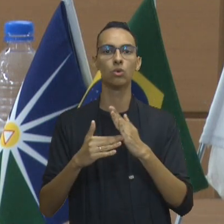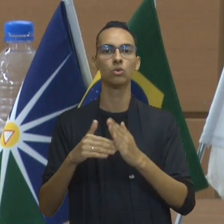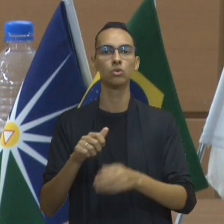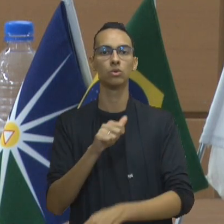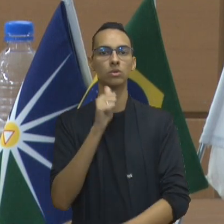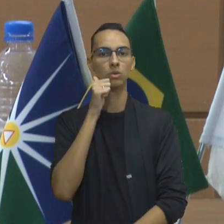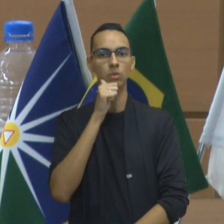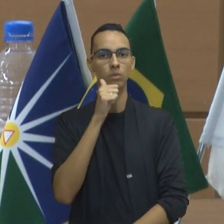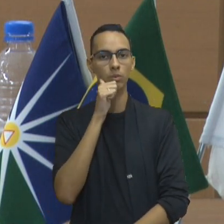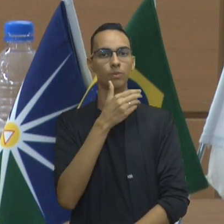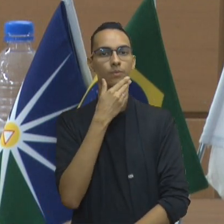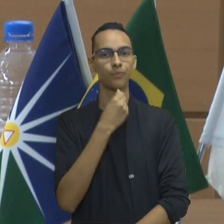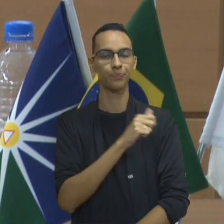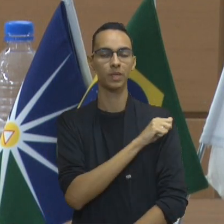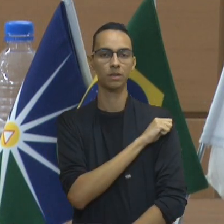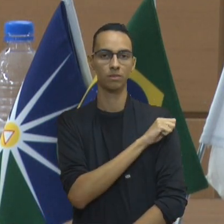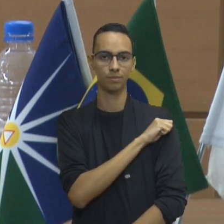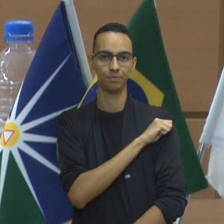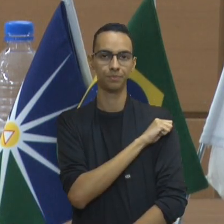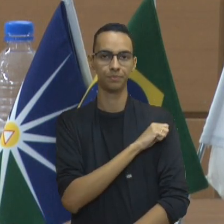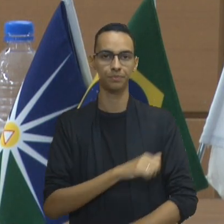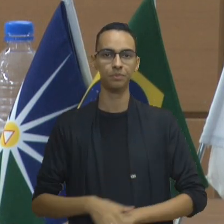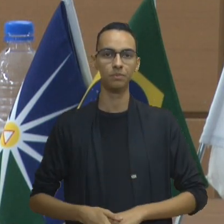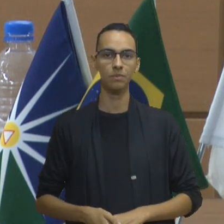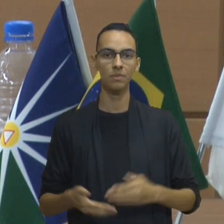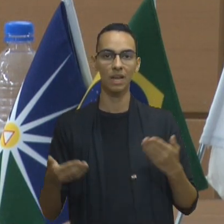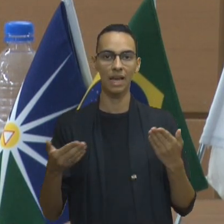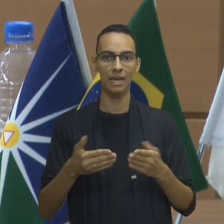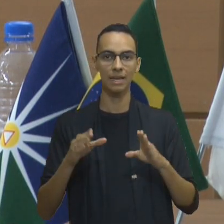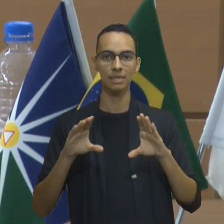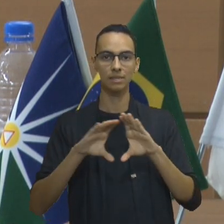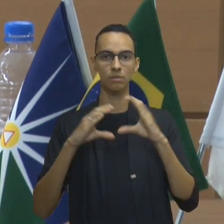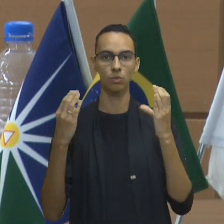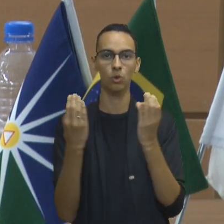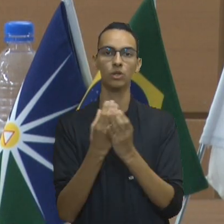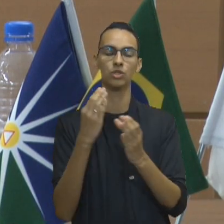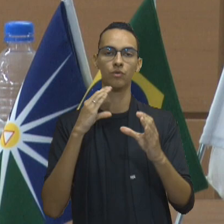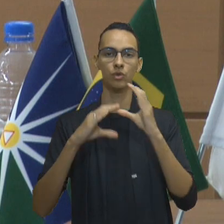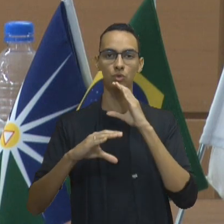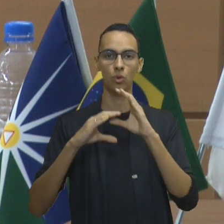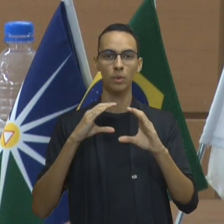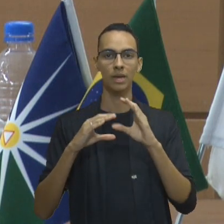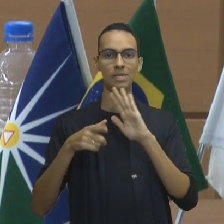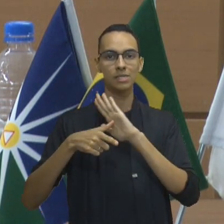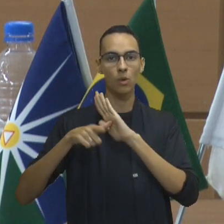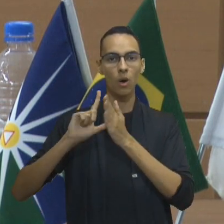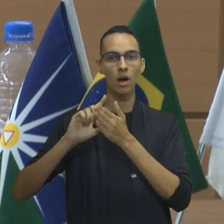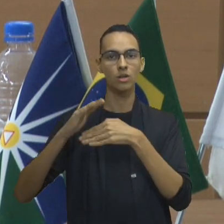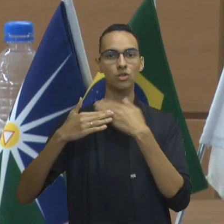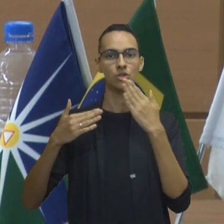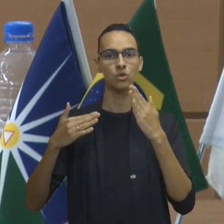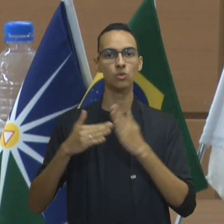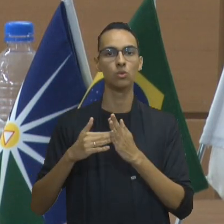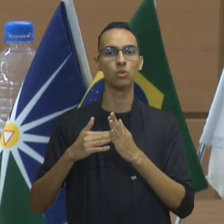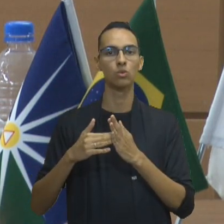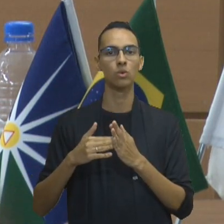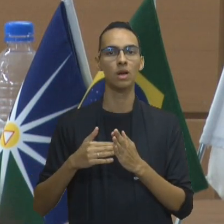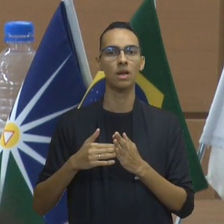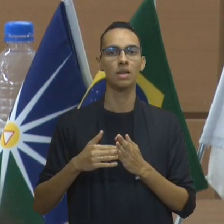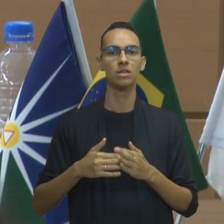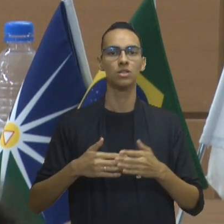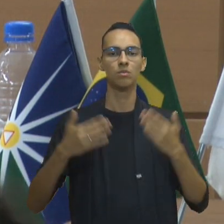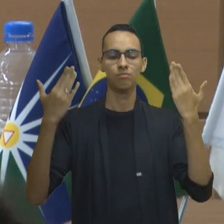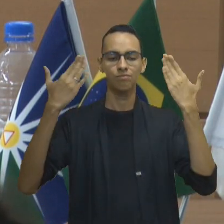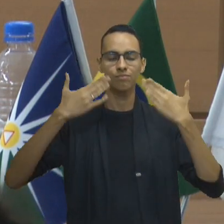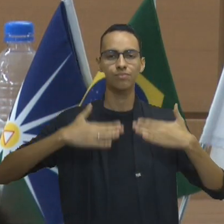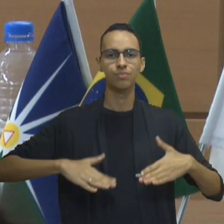e estudantes. Essa coletiva é, antes de tudo, um gesto de transparência com a